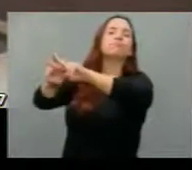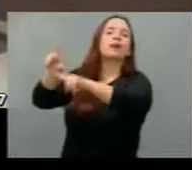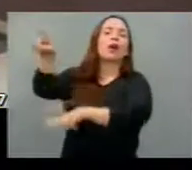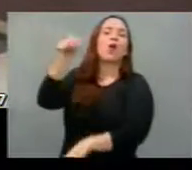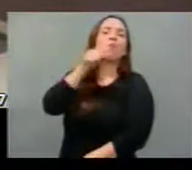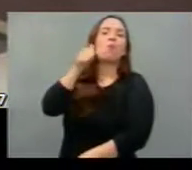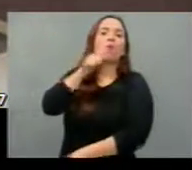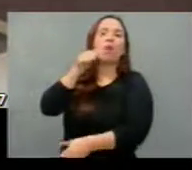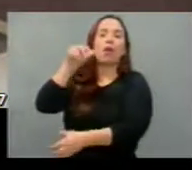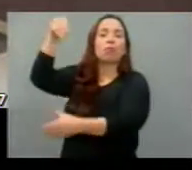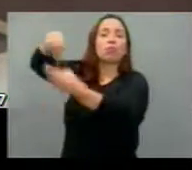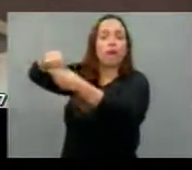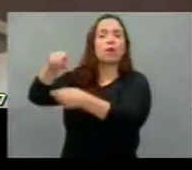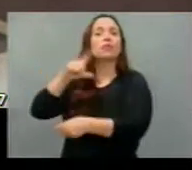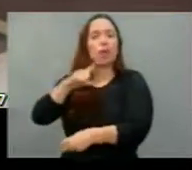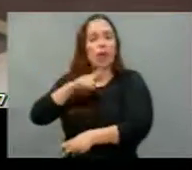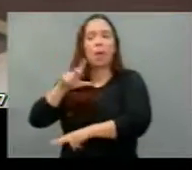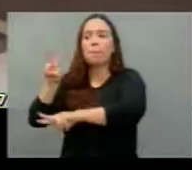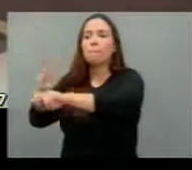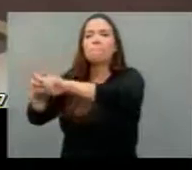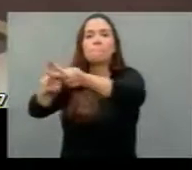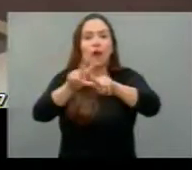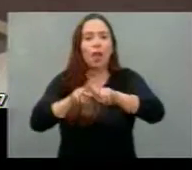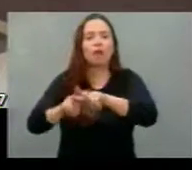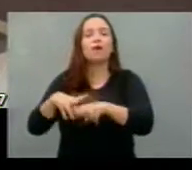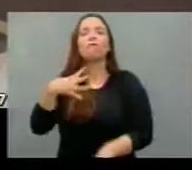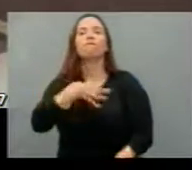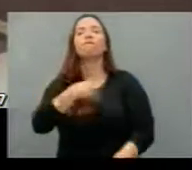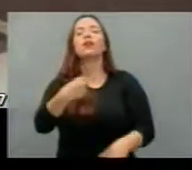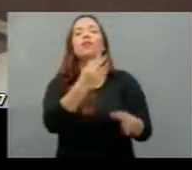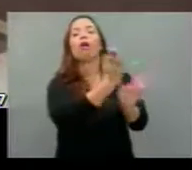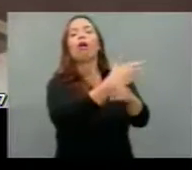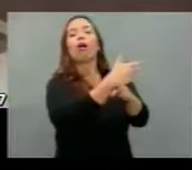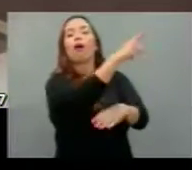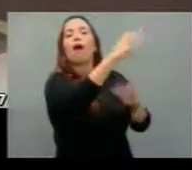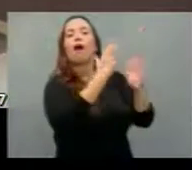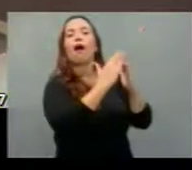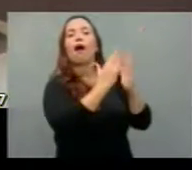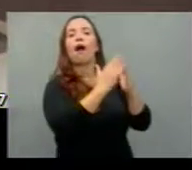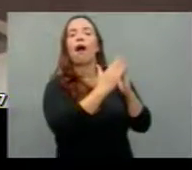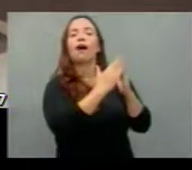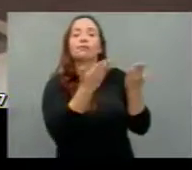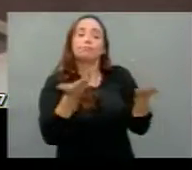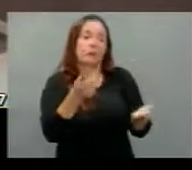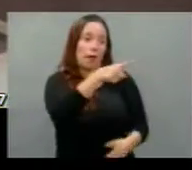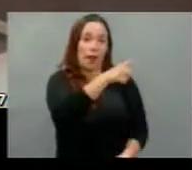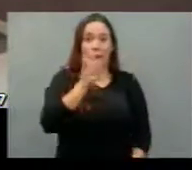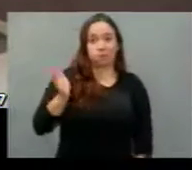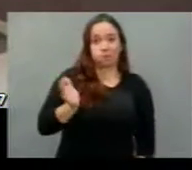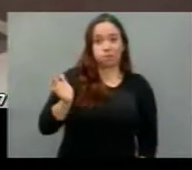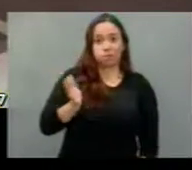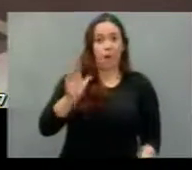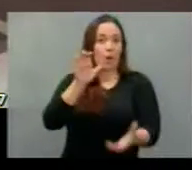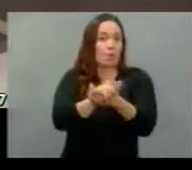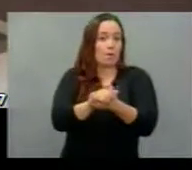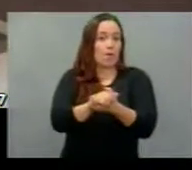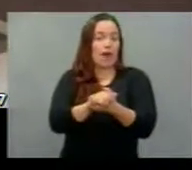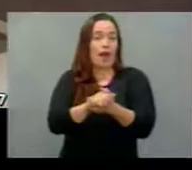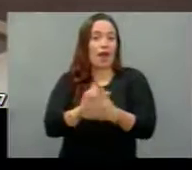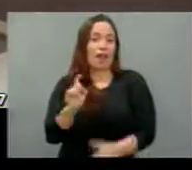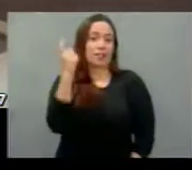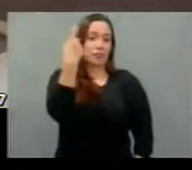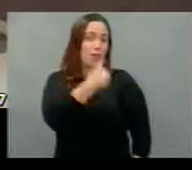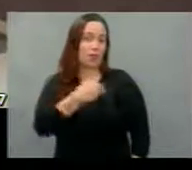como não são esposas de ex-governador, ainda estão lá. Isso, eu lembro, ouvindo